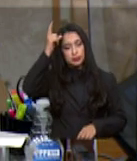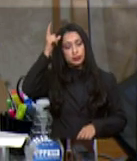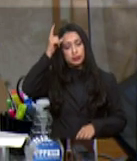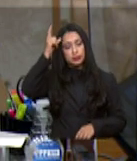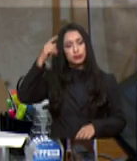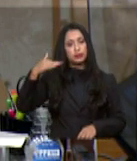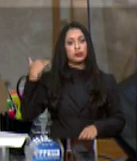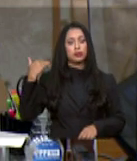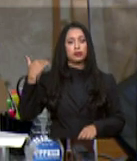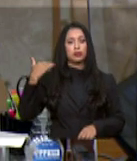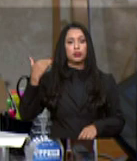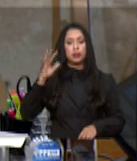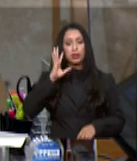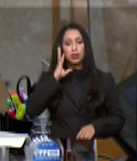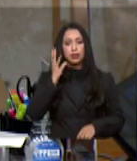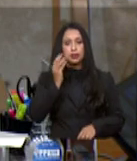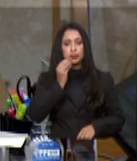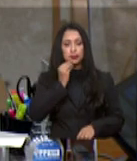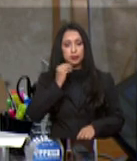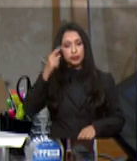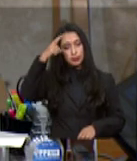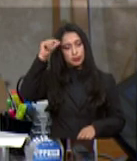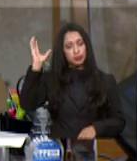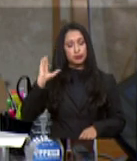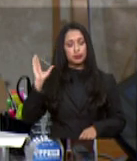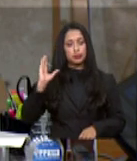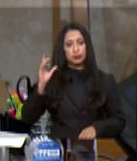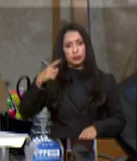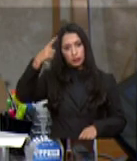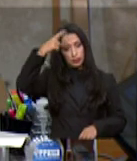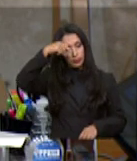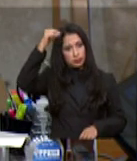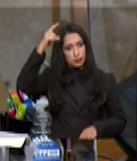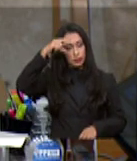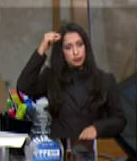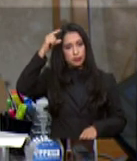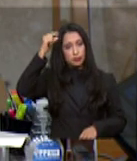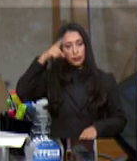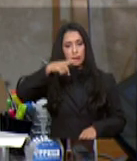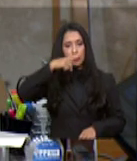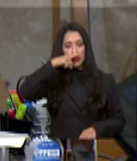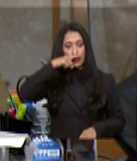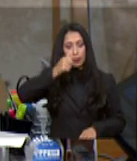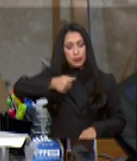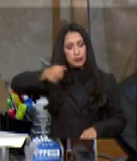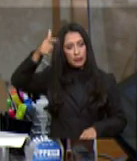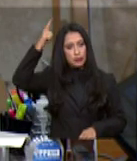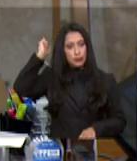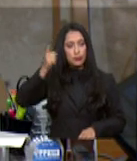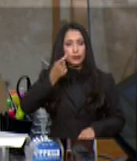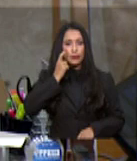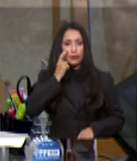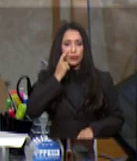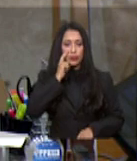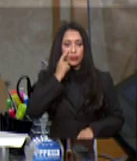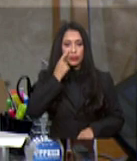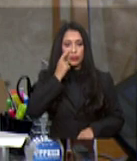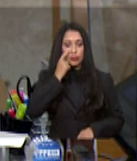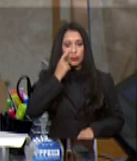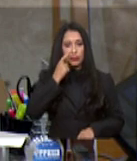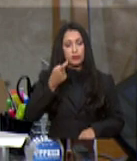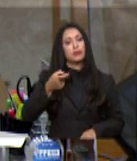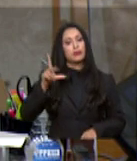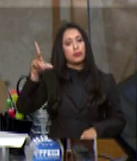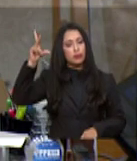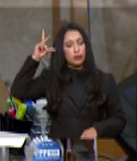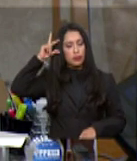Lília Oliveira Carmen de Souza, Dias assessora chefe do plenário, Rosa Weber, Roberto Barroso, Edson Fachin, Alexandre de Moraes, Nunes Marques e André